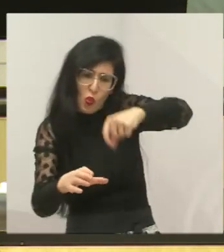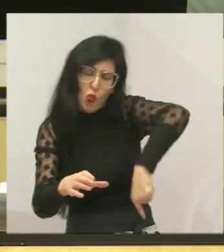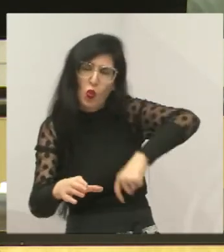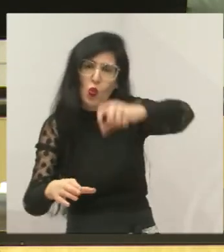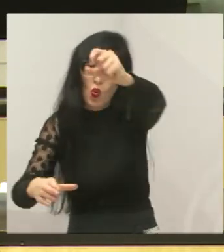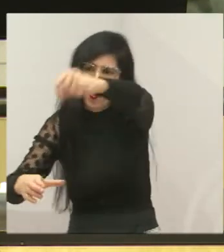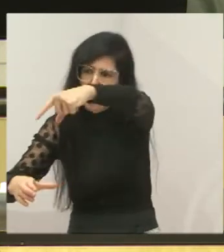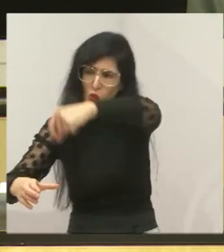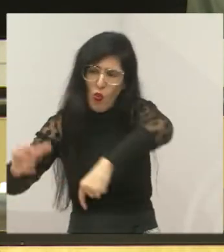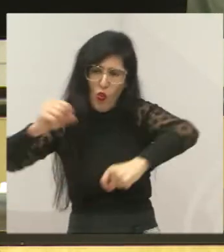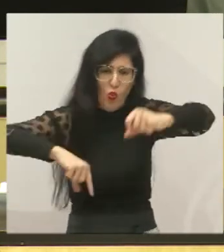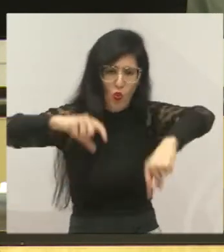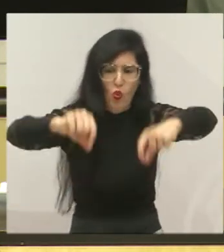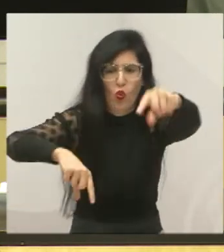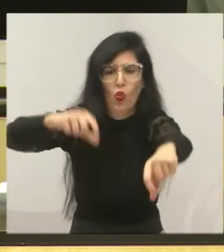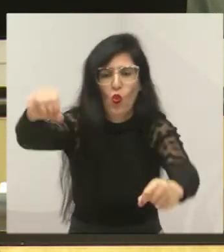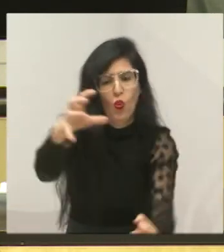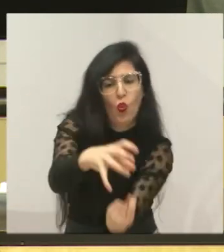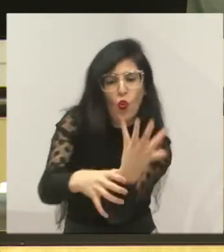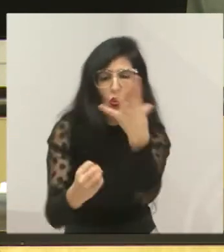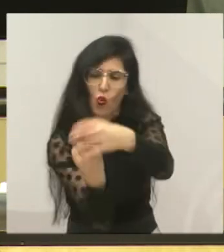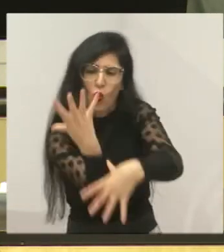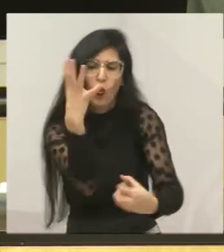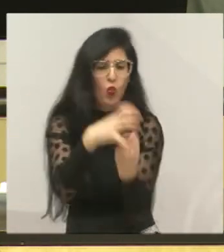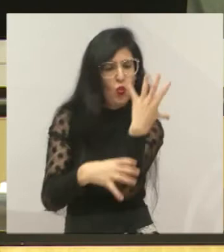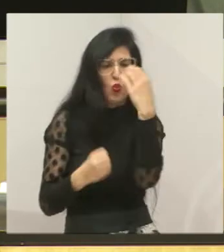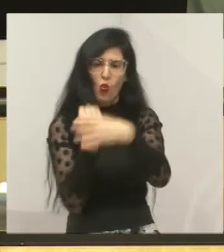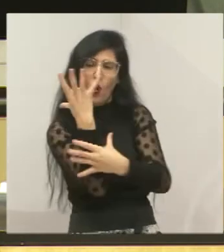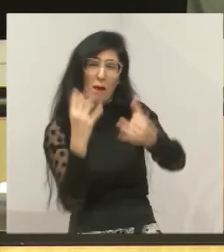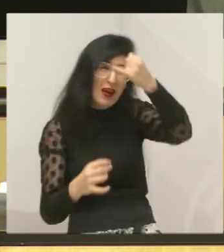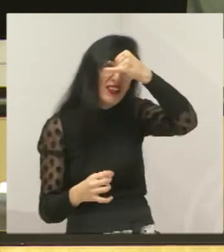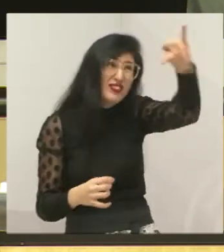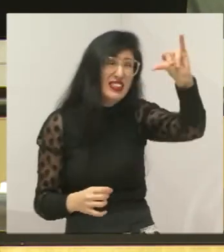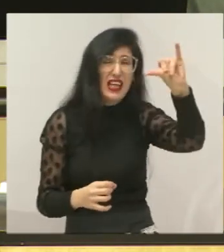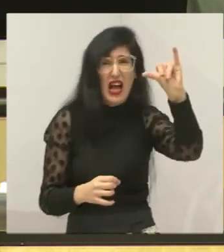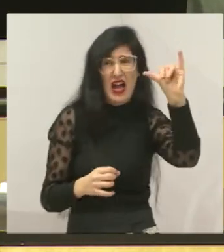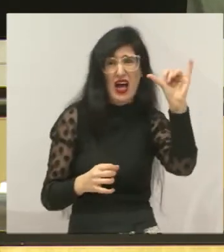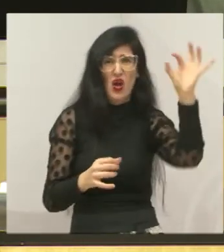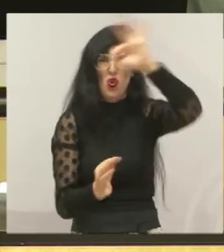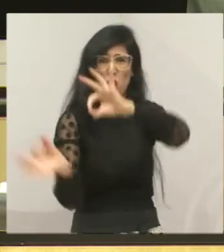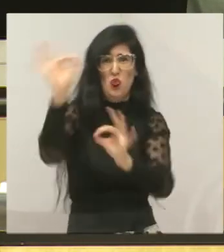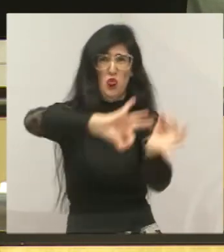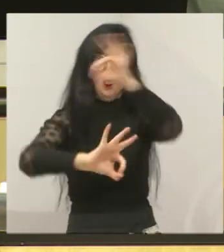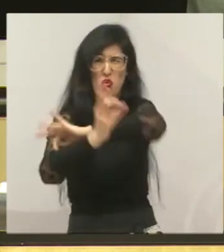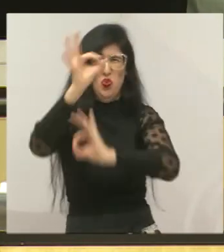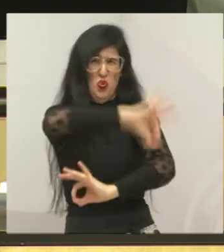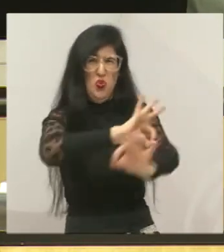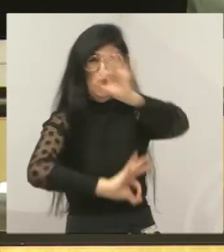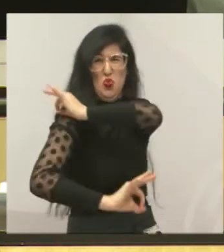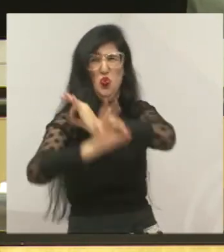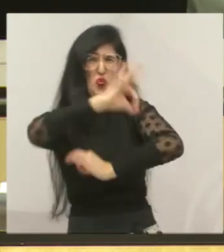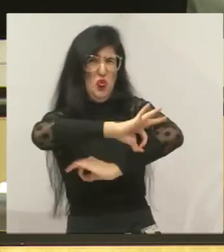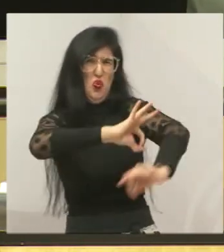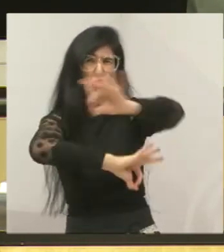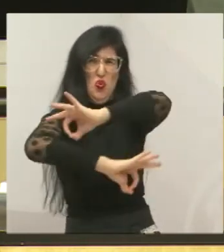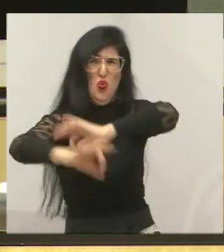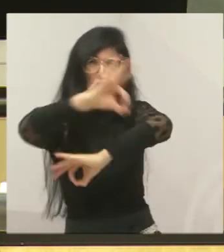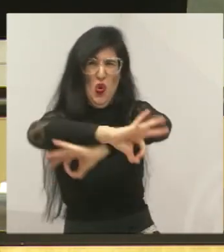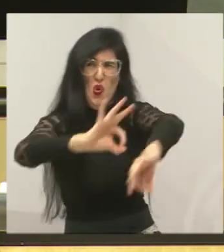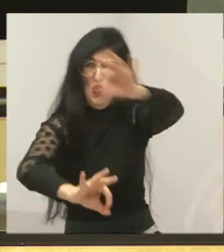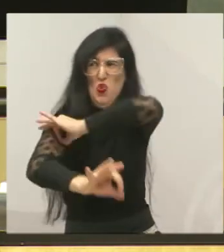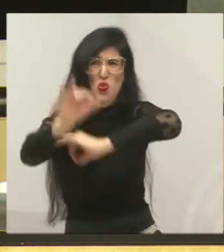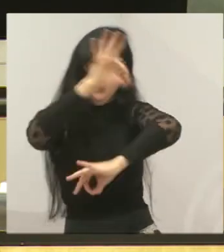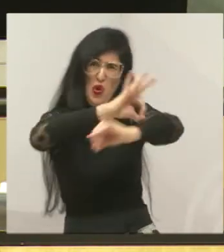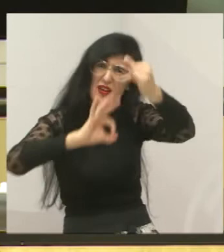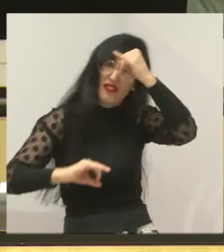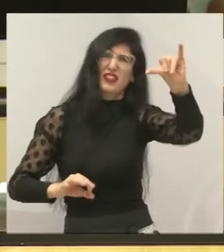doação de mudas como método natural de combate ao mosquito Aedes aegypti, para uso das residências, comércios, indústrias e também em áreas públicas, como praças,